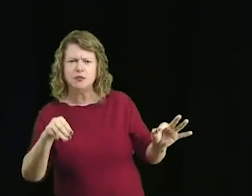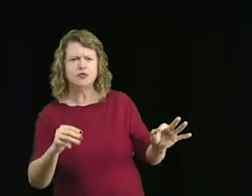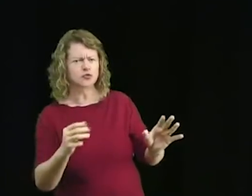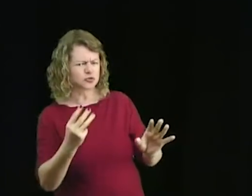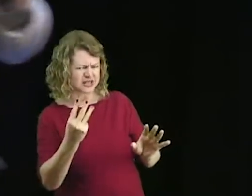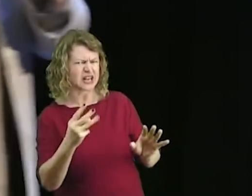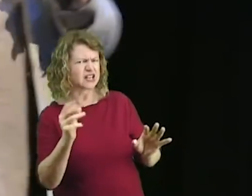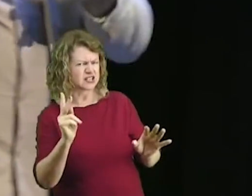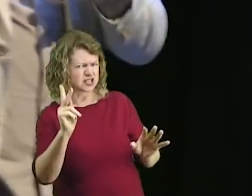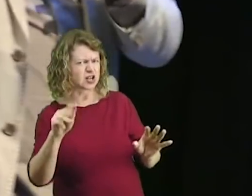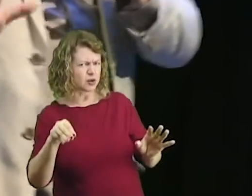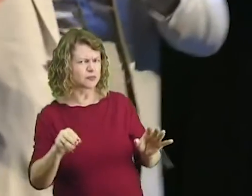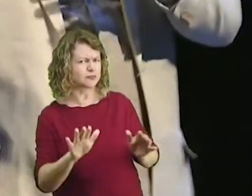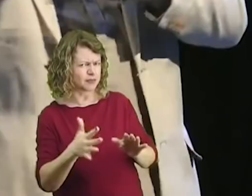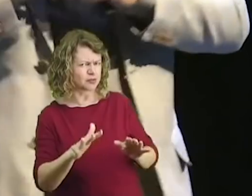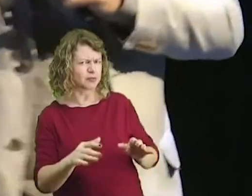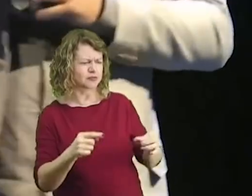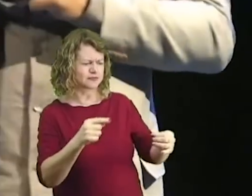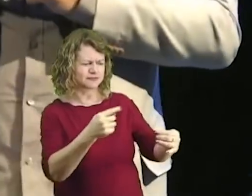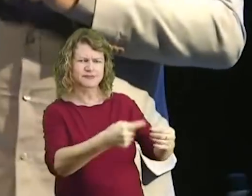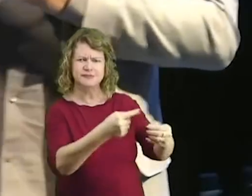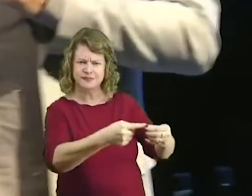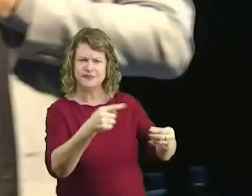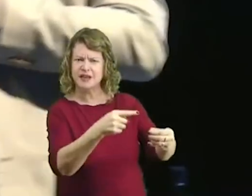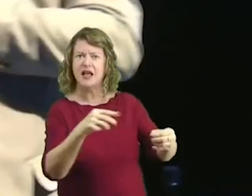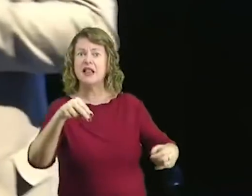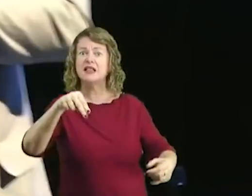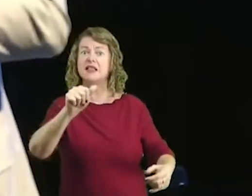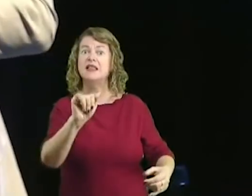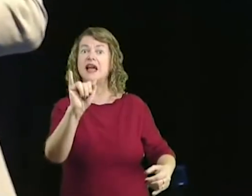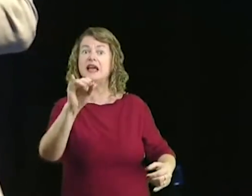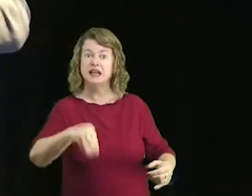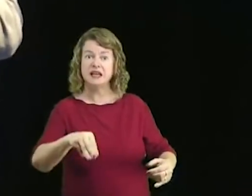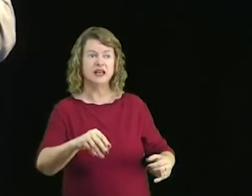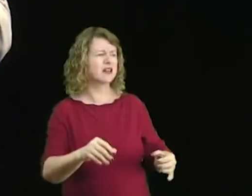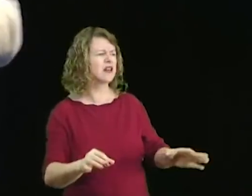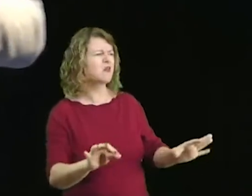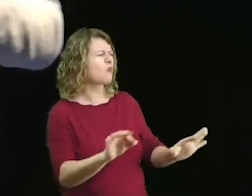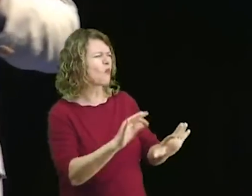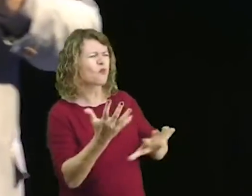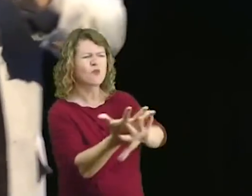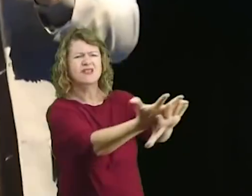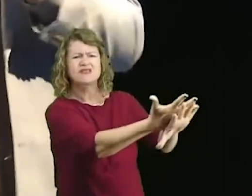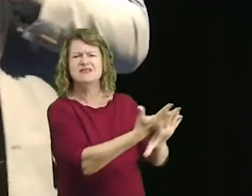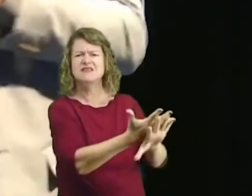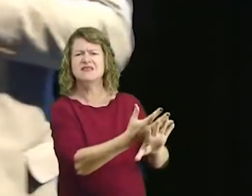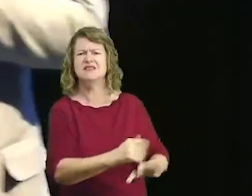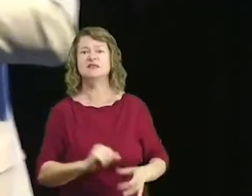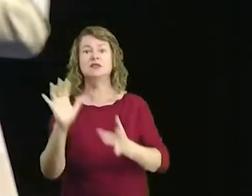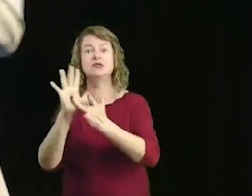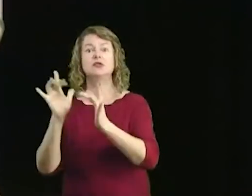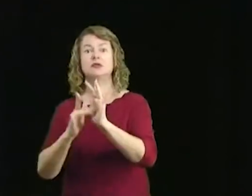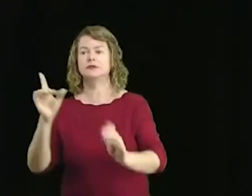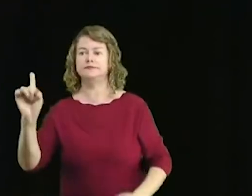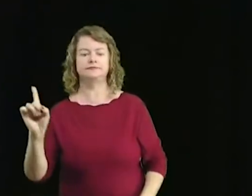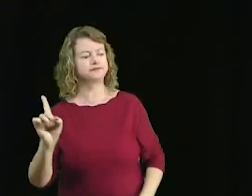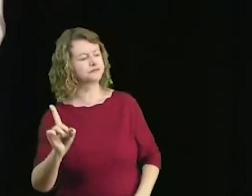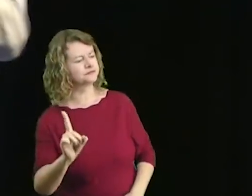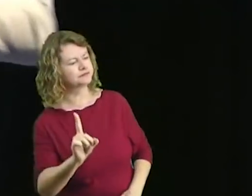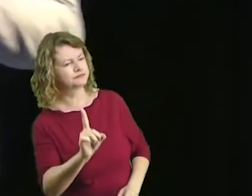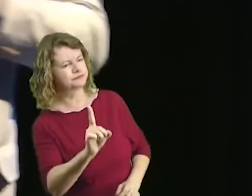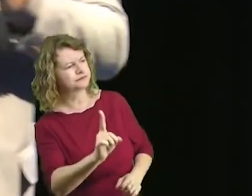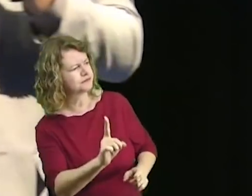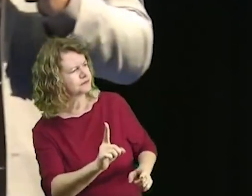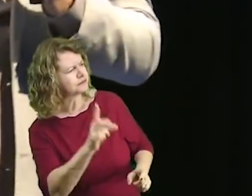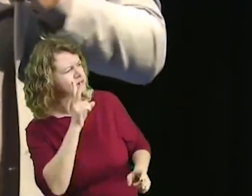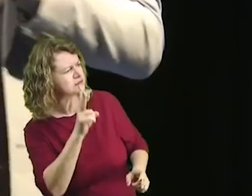tem nada lá. O que tem Naim? Um cemitério. Aí quando Jesus está passando pelo cemitério, vê o filho da viúva morto,